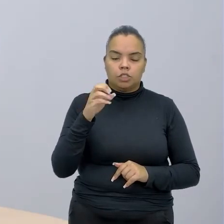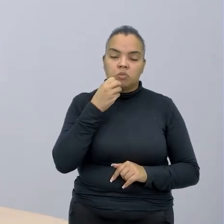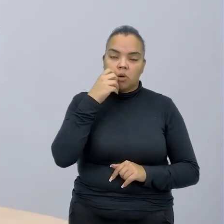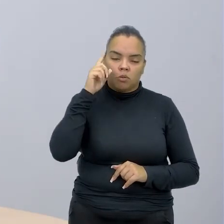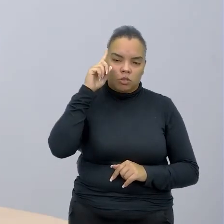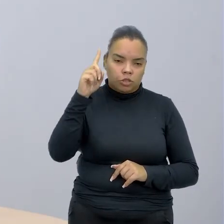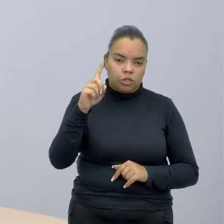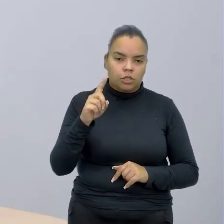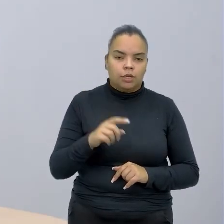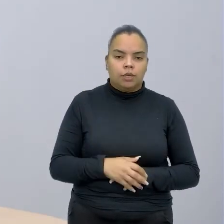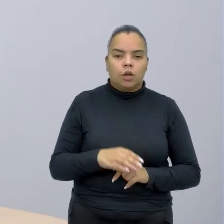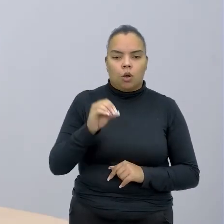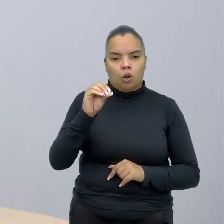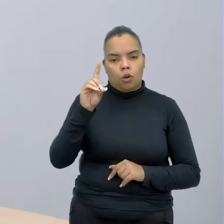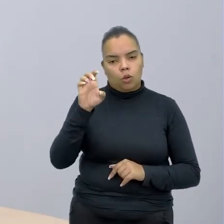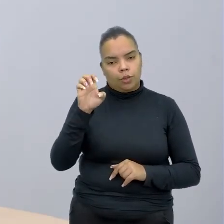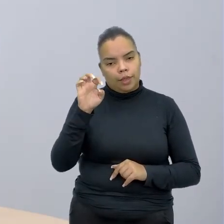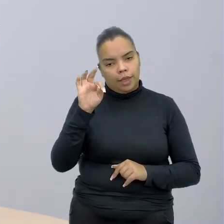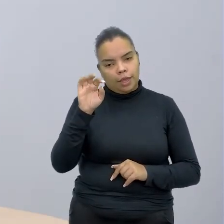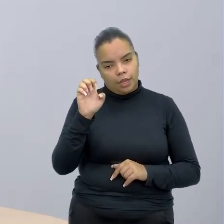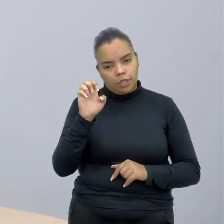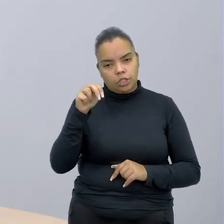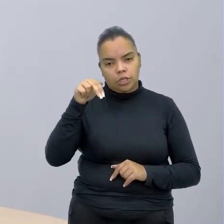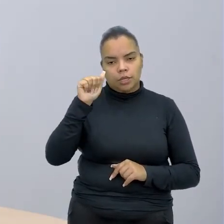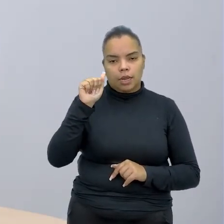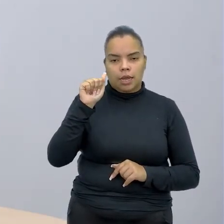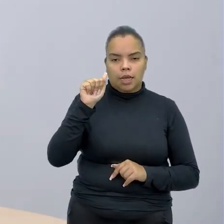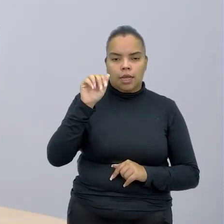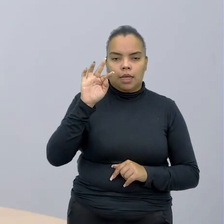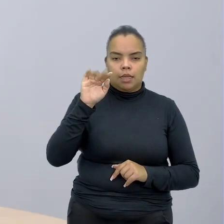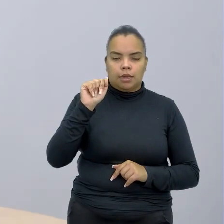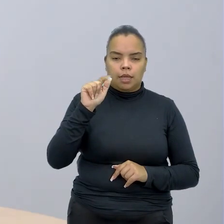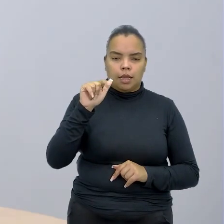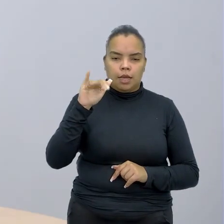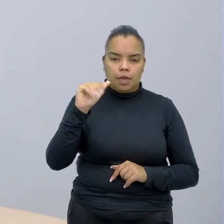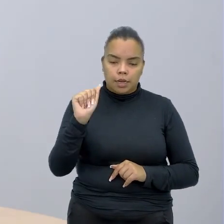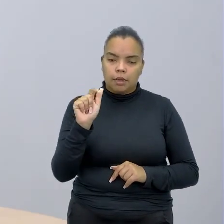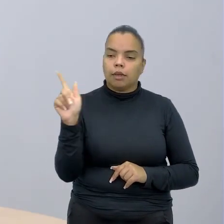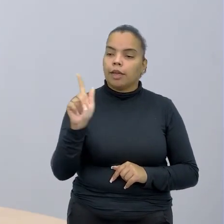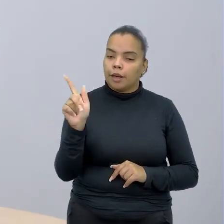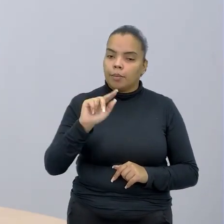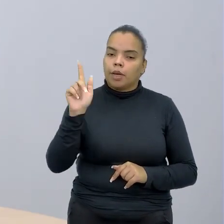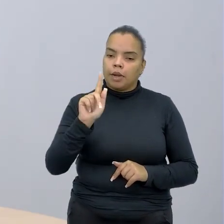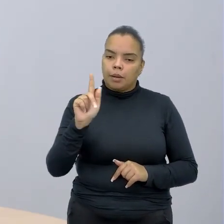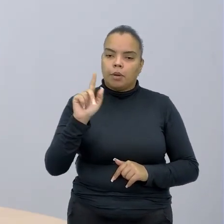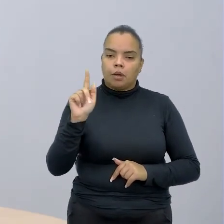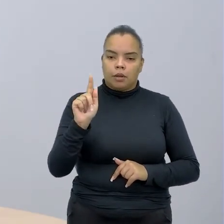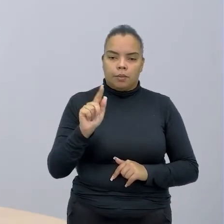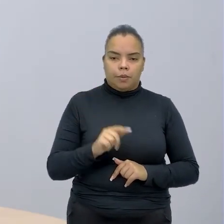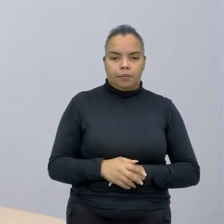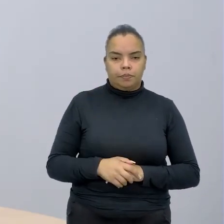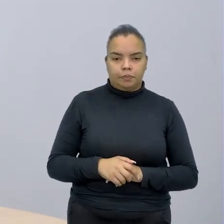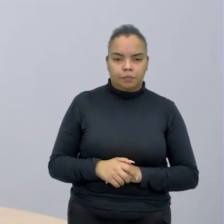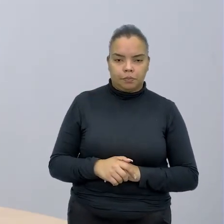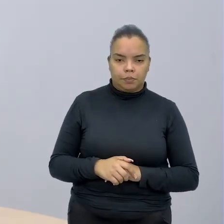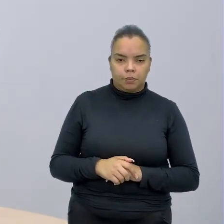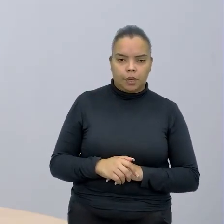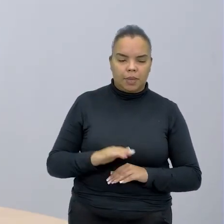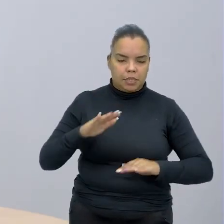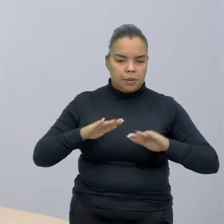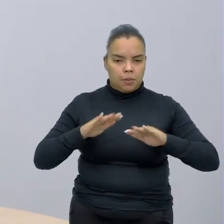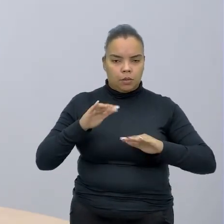fala gama, a Natália fala gama, acho que depende muito onde está sendo emitida essa